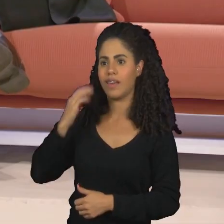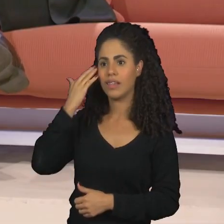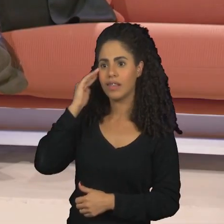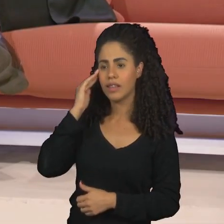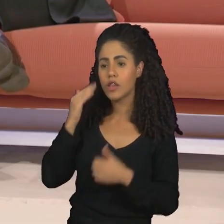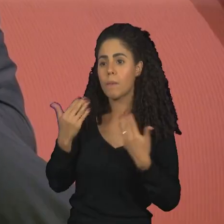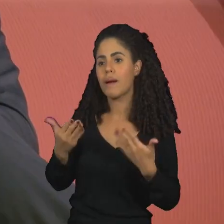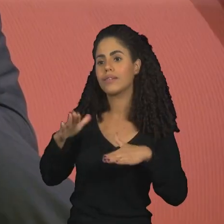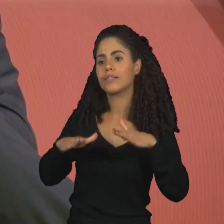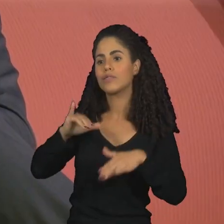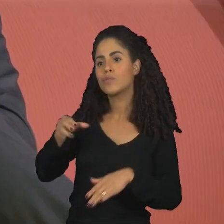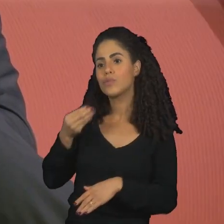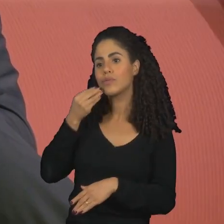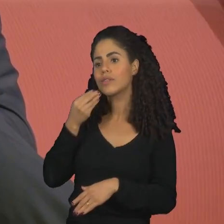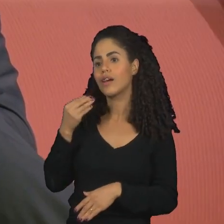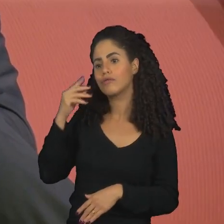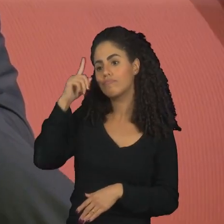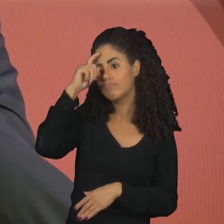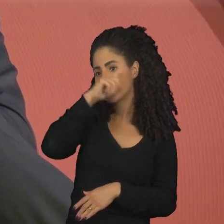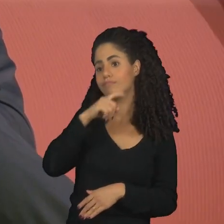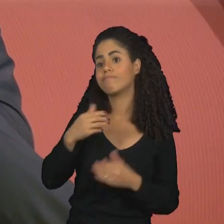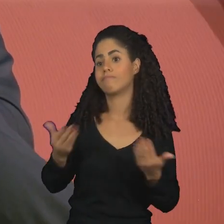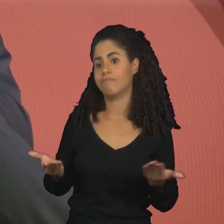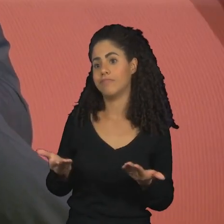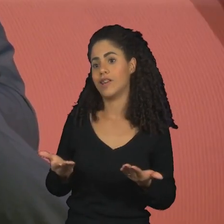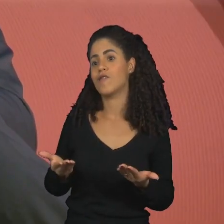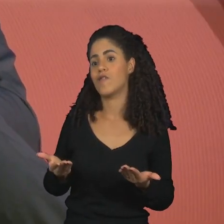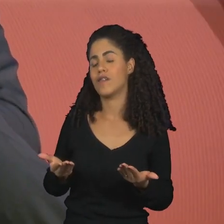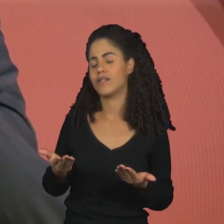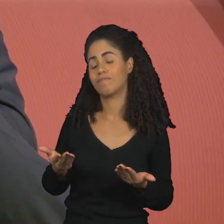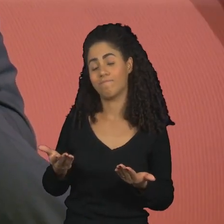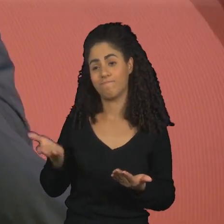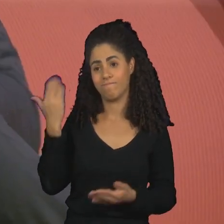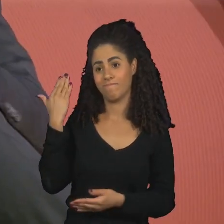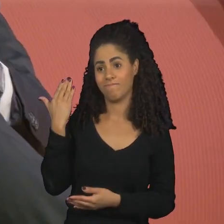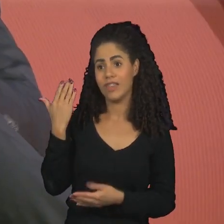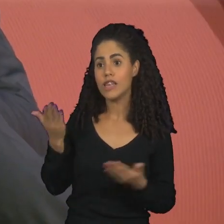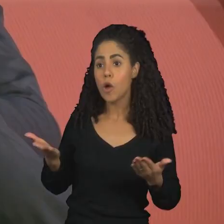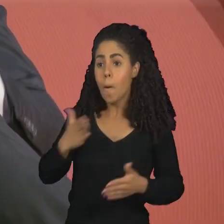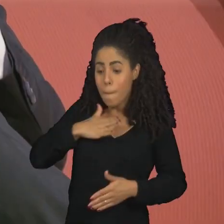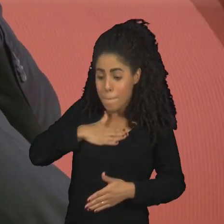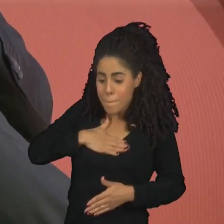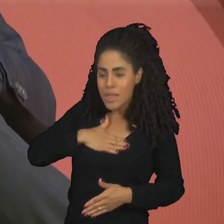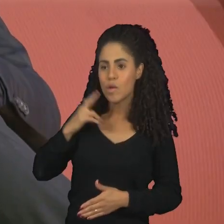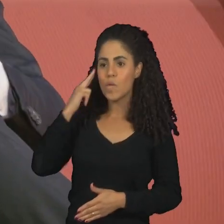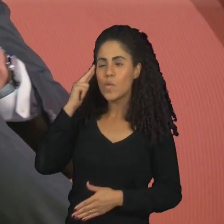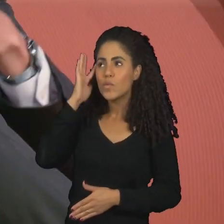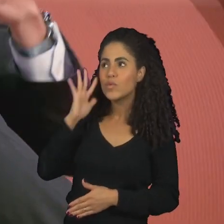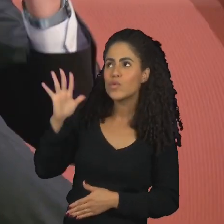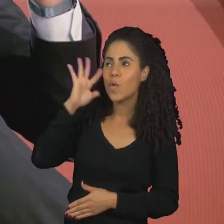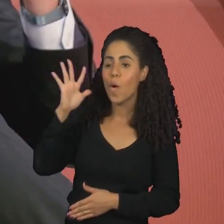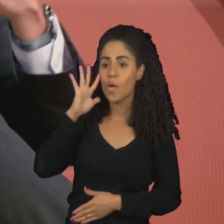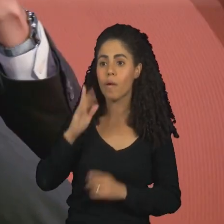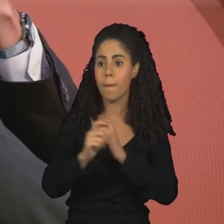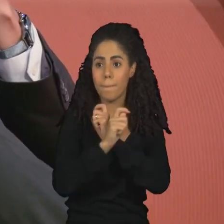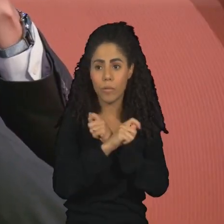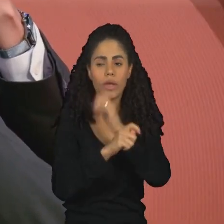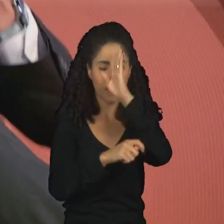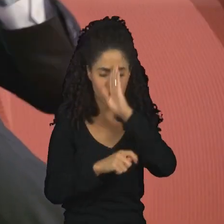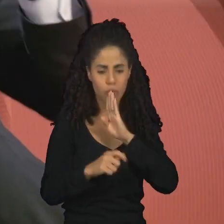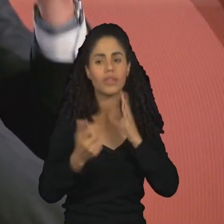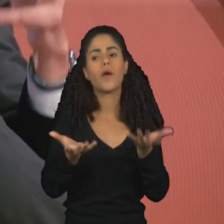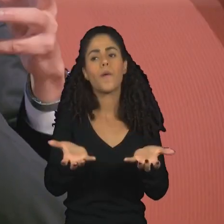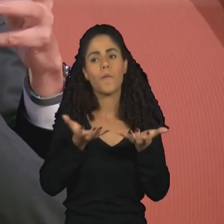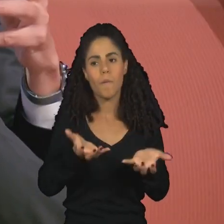que não têm, às vezes, a oportunidade que a gente teve, né? Então, o meu sonho é um pouco isso, uma universidade gratuita e que